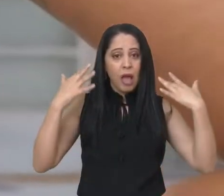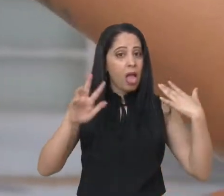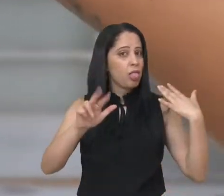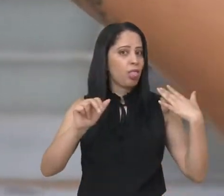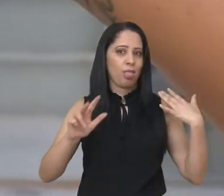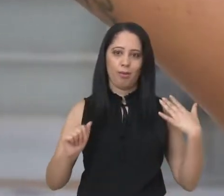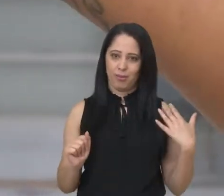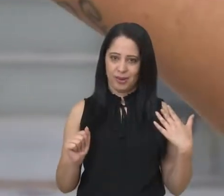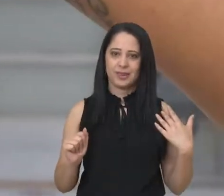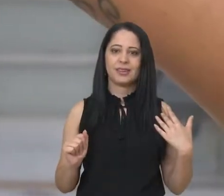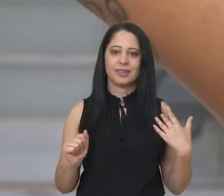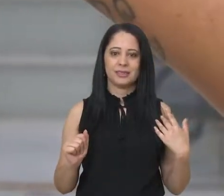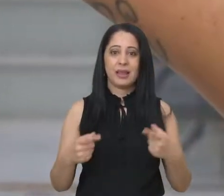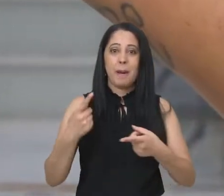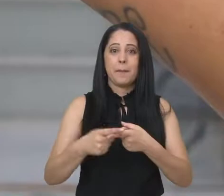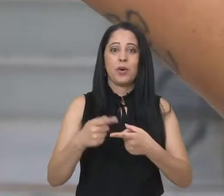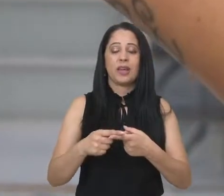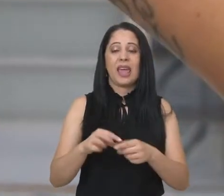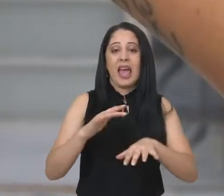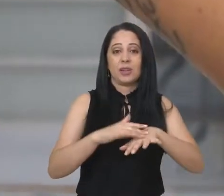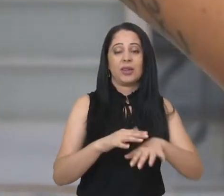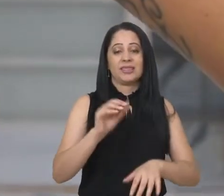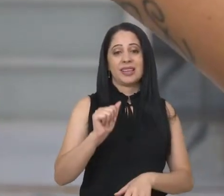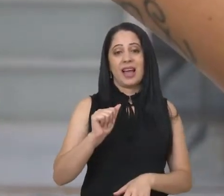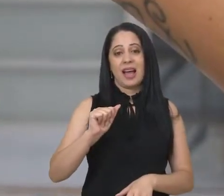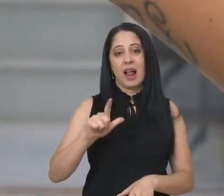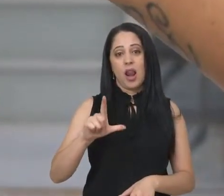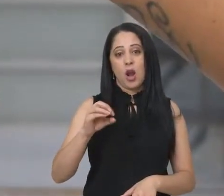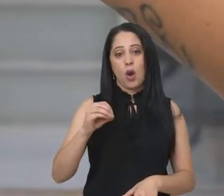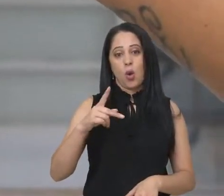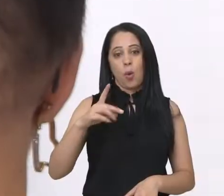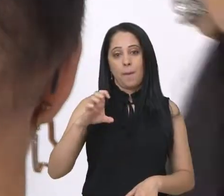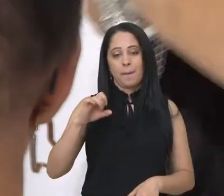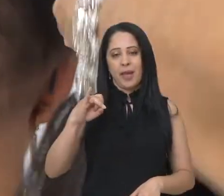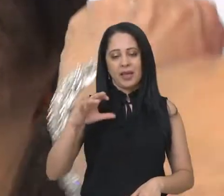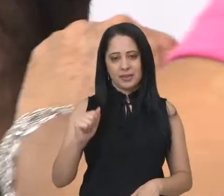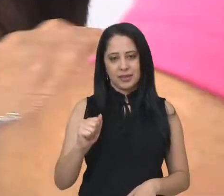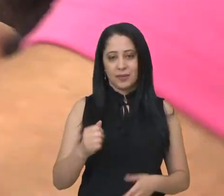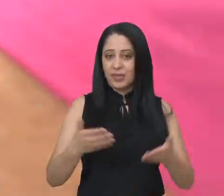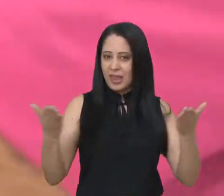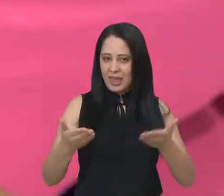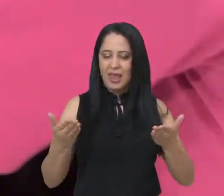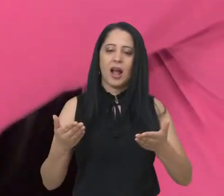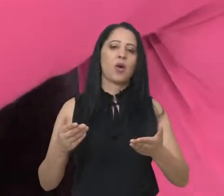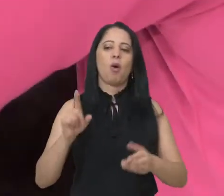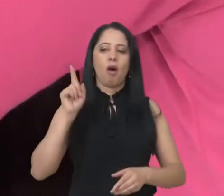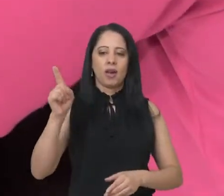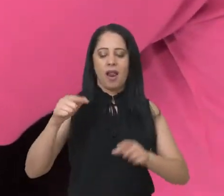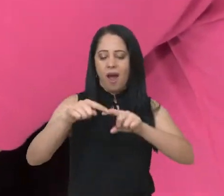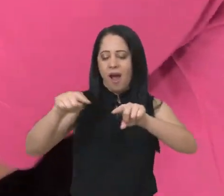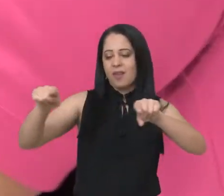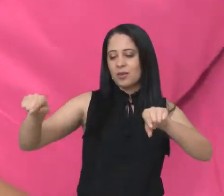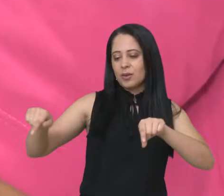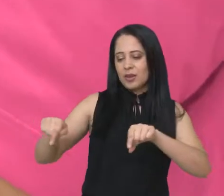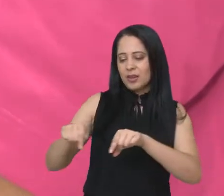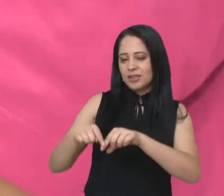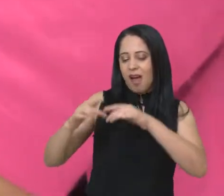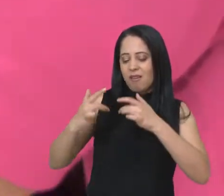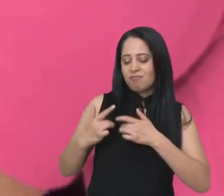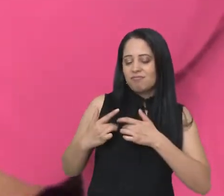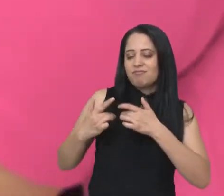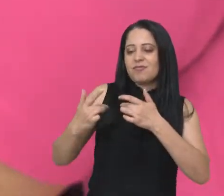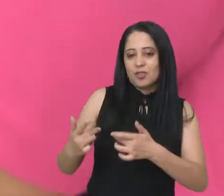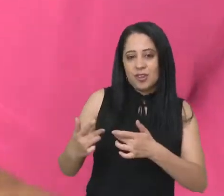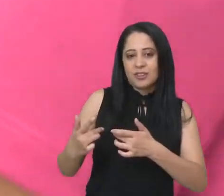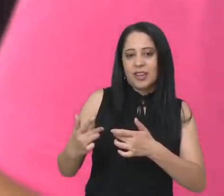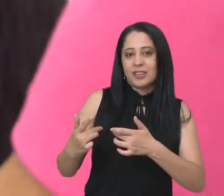como antigamente, devido ao diagnóstico da alopécia areata. E foi no Salão da Maria que ela encontrou solidariedade